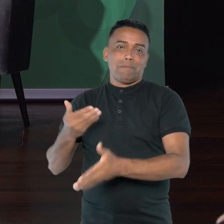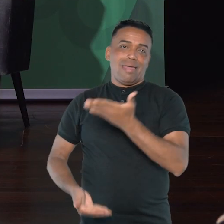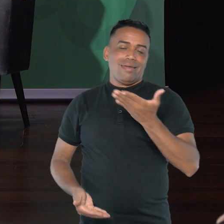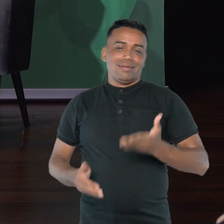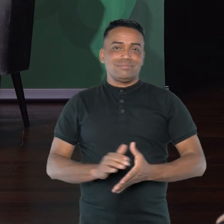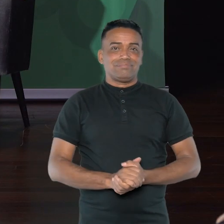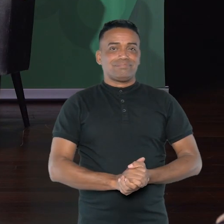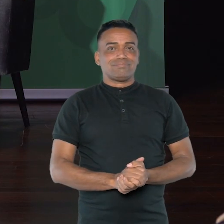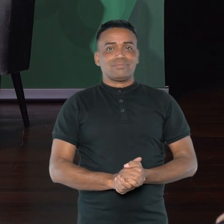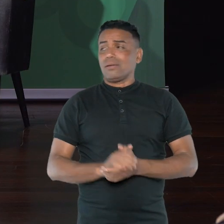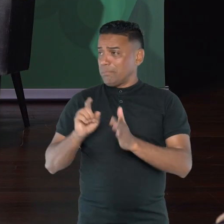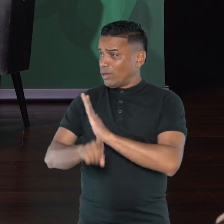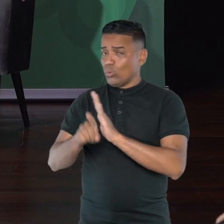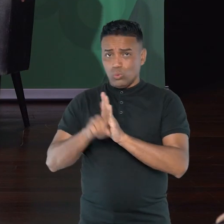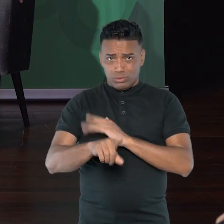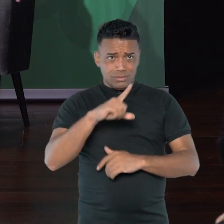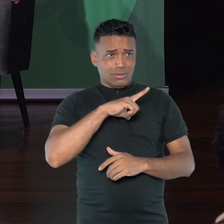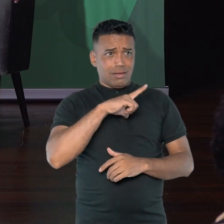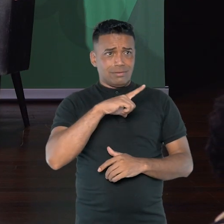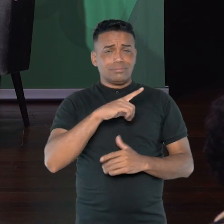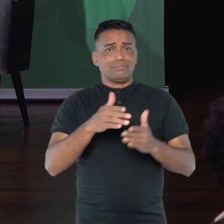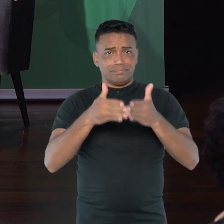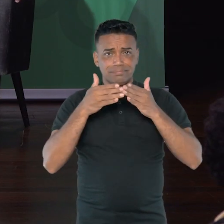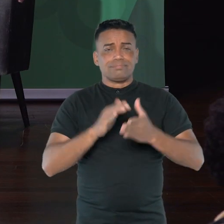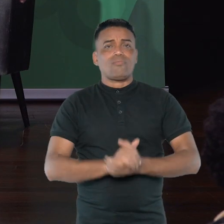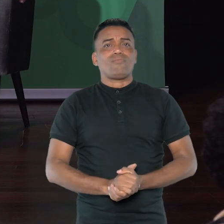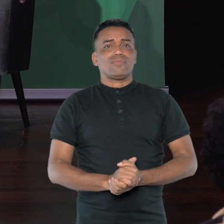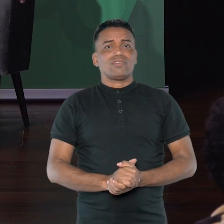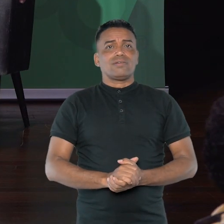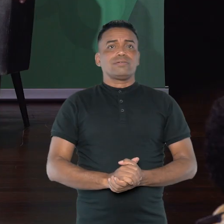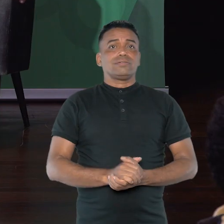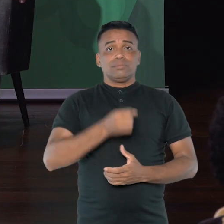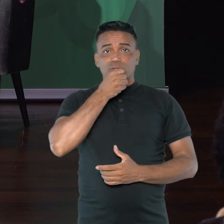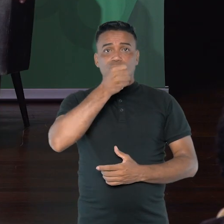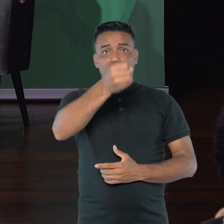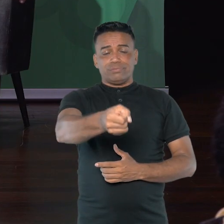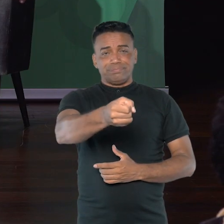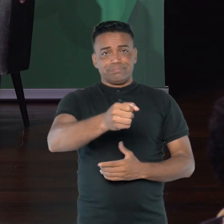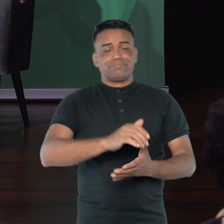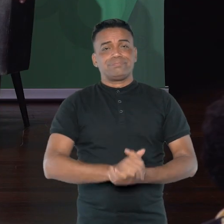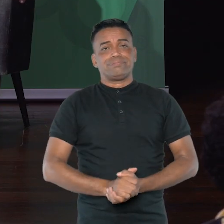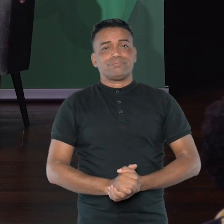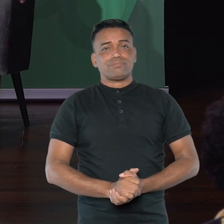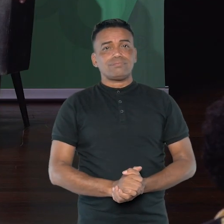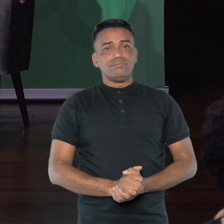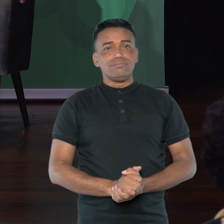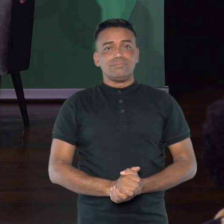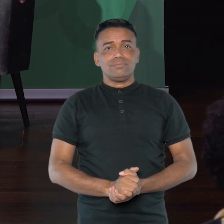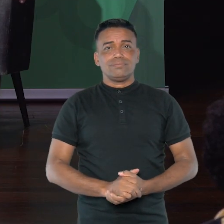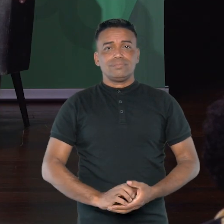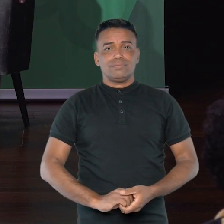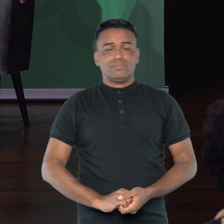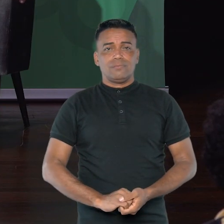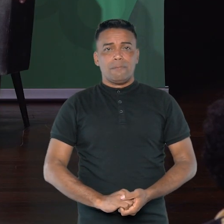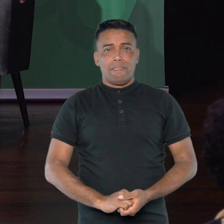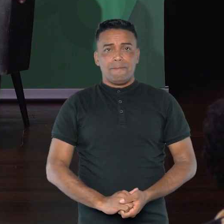minguando. Pergunta, gente? Por favor. A Letícia está ali com o microfone.